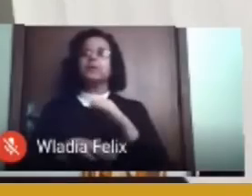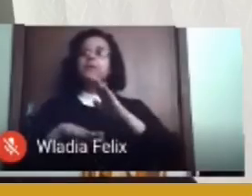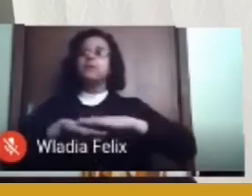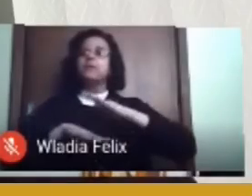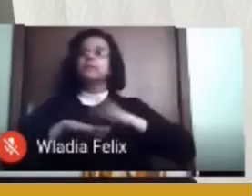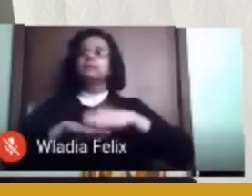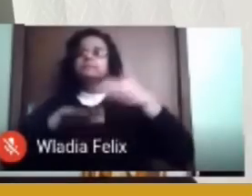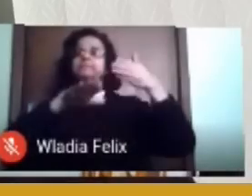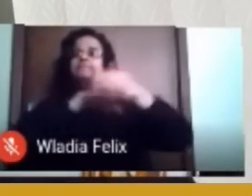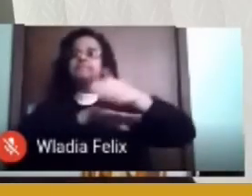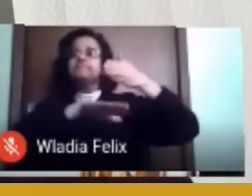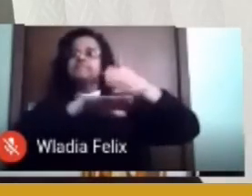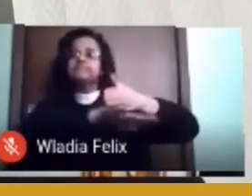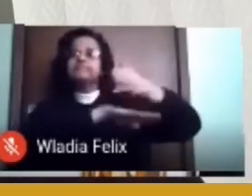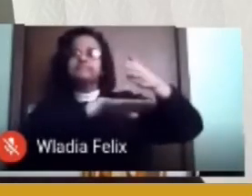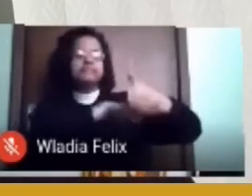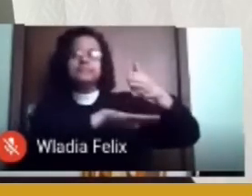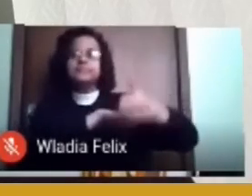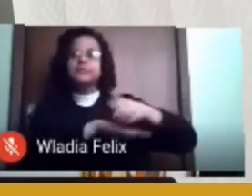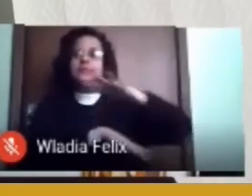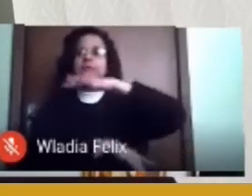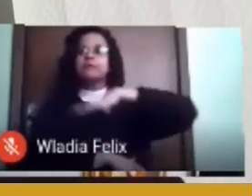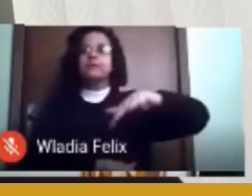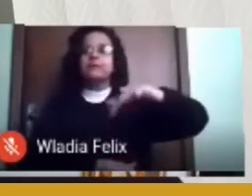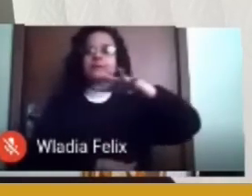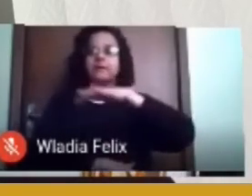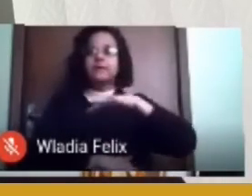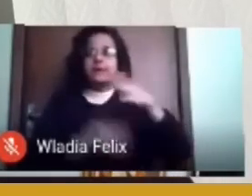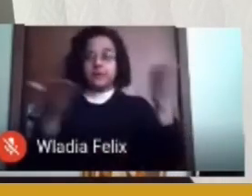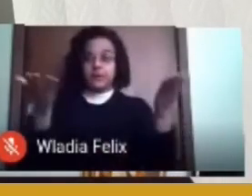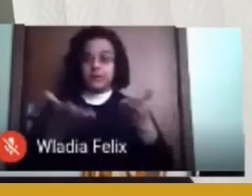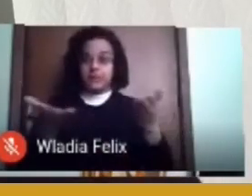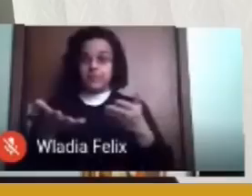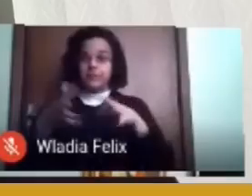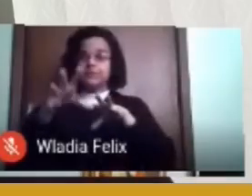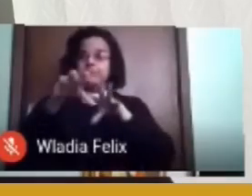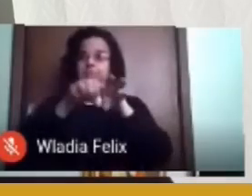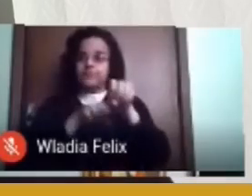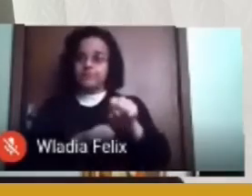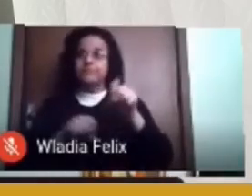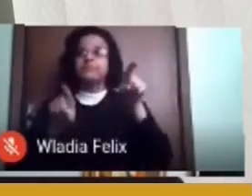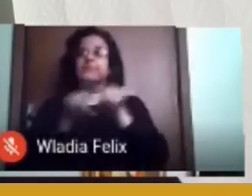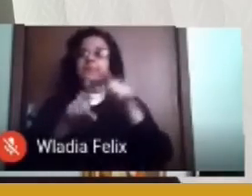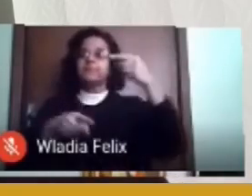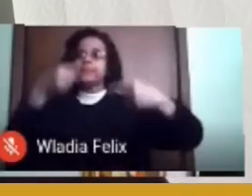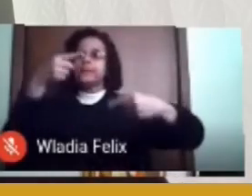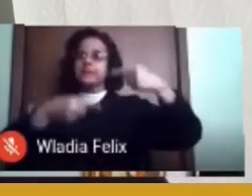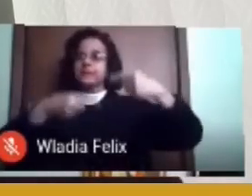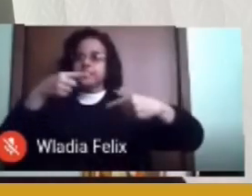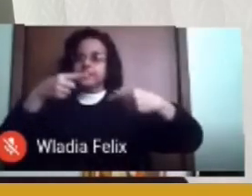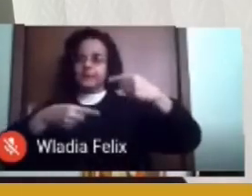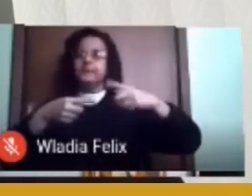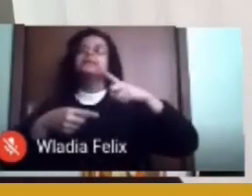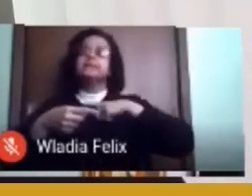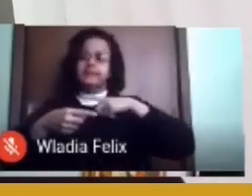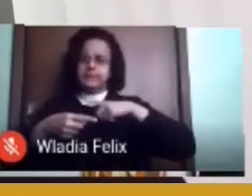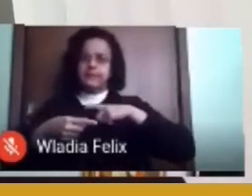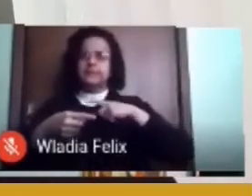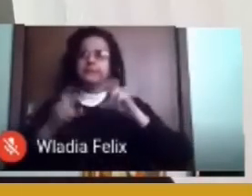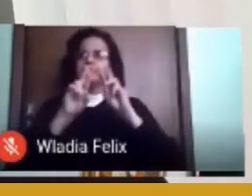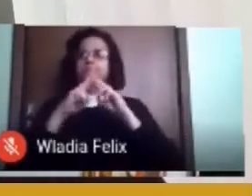inclusive diálogos, que nós temos muito nas nossas reuniões de rede, quanto mais esses espaços e oportunidades